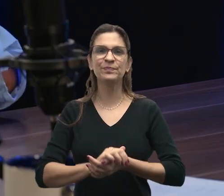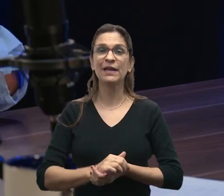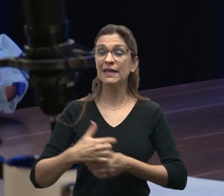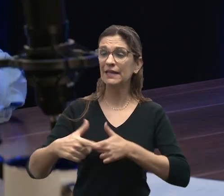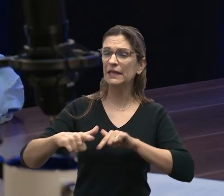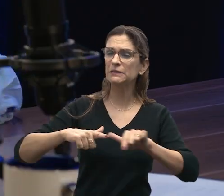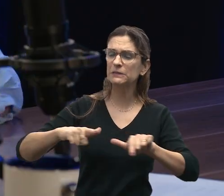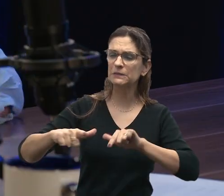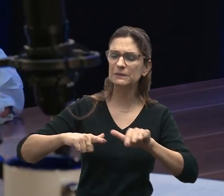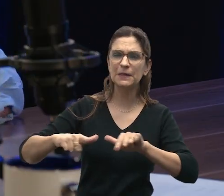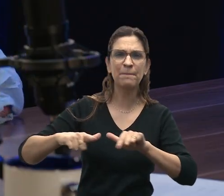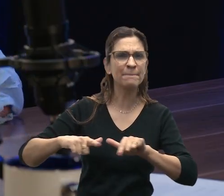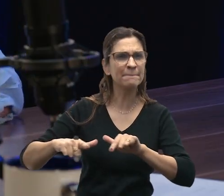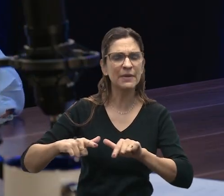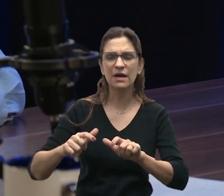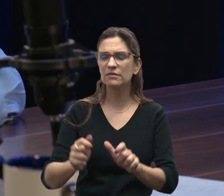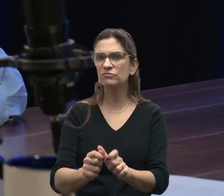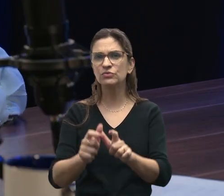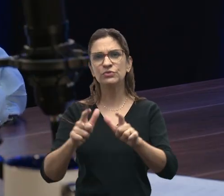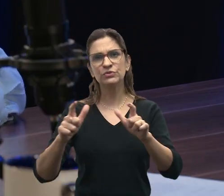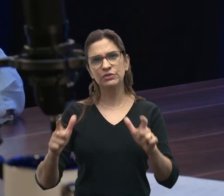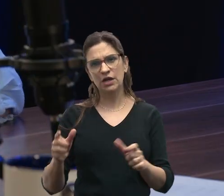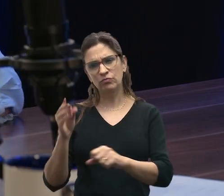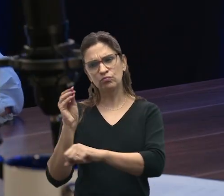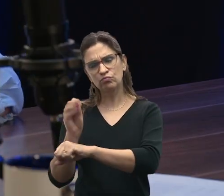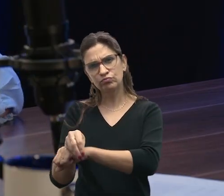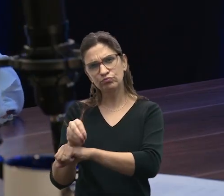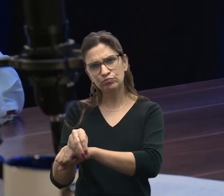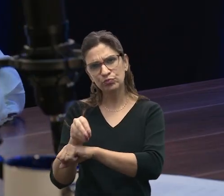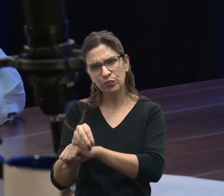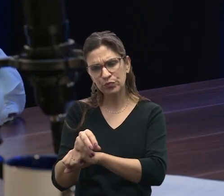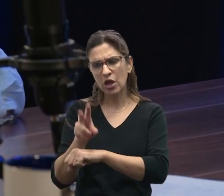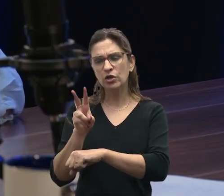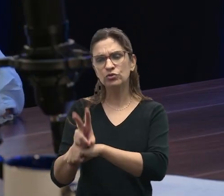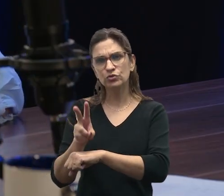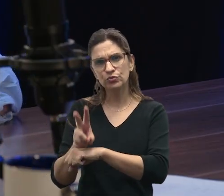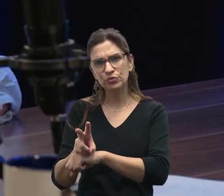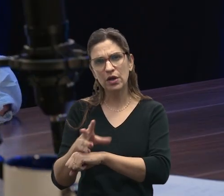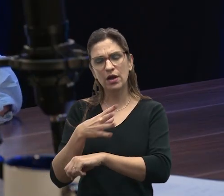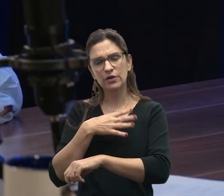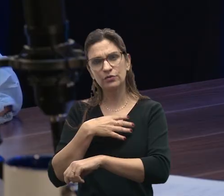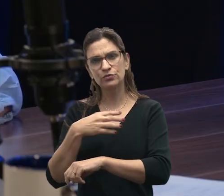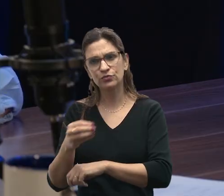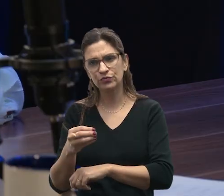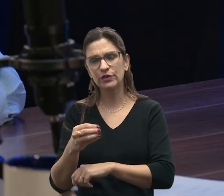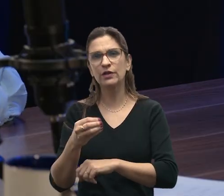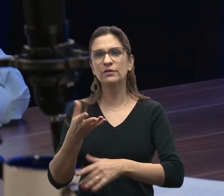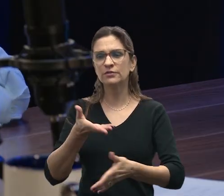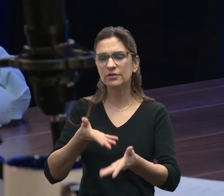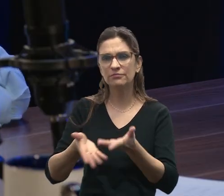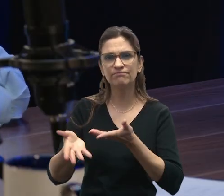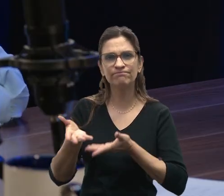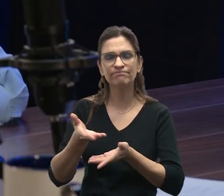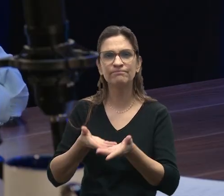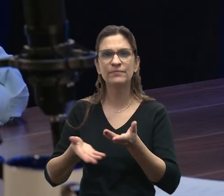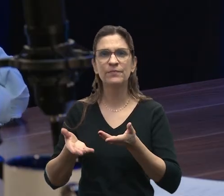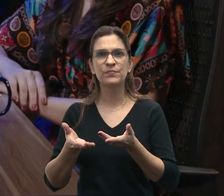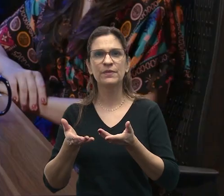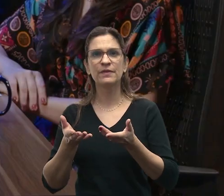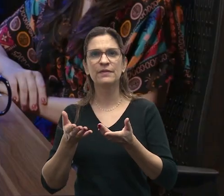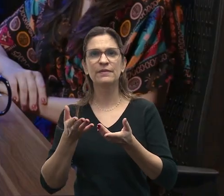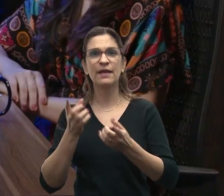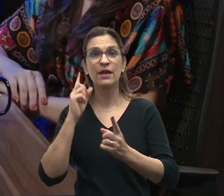trabalho gigante de sustentar seus filhos, de dar conforto a eles e de buscar políticas públicas que